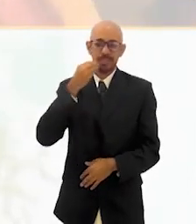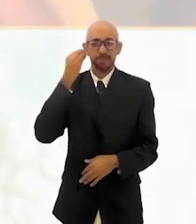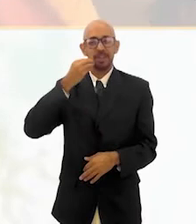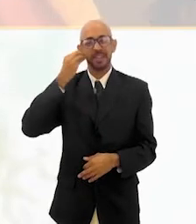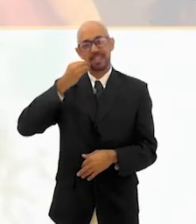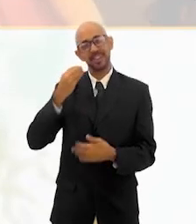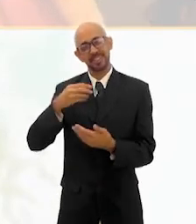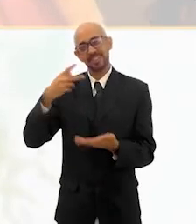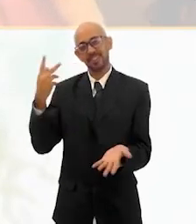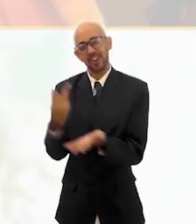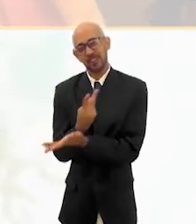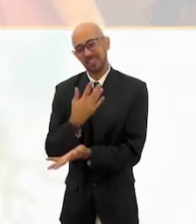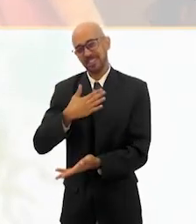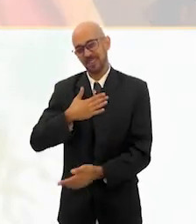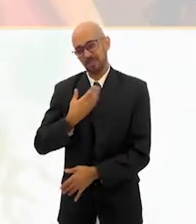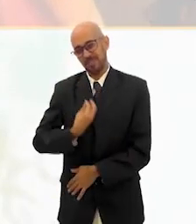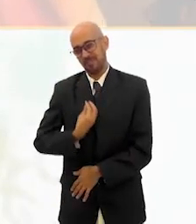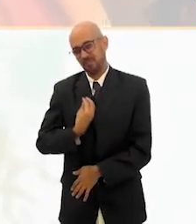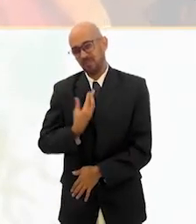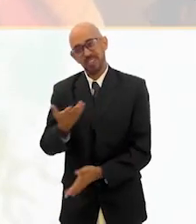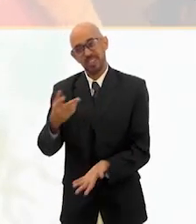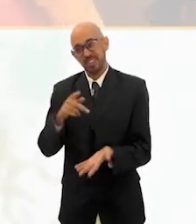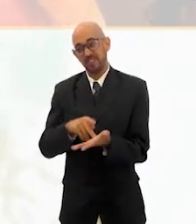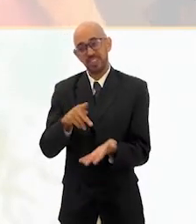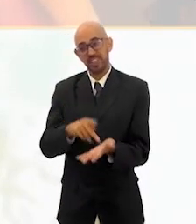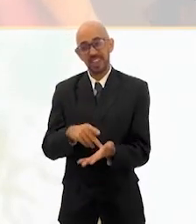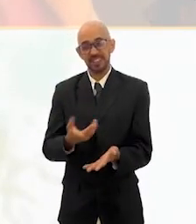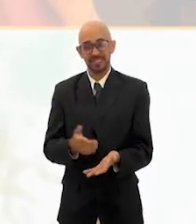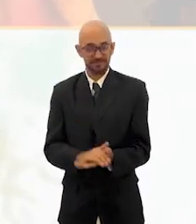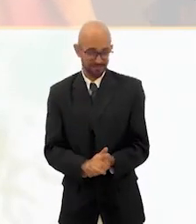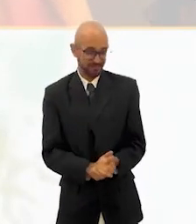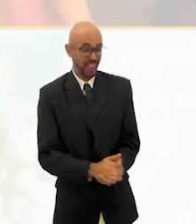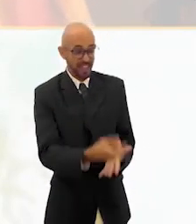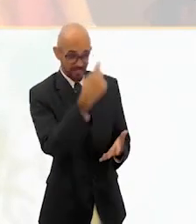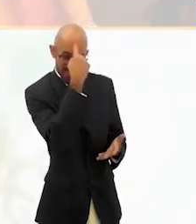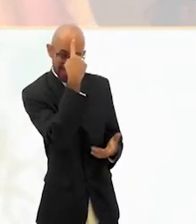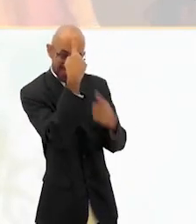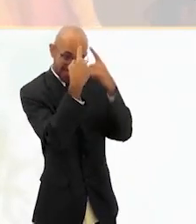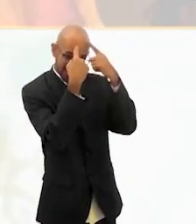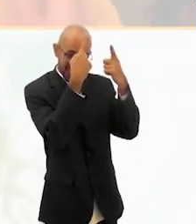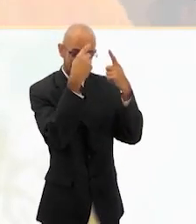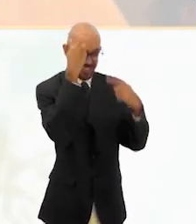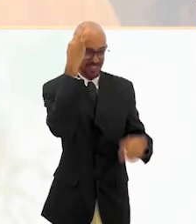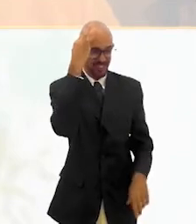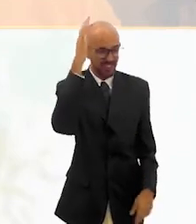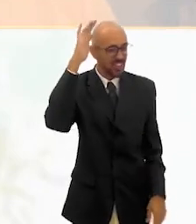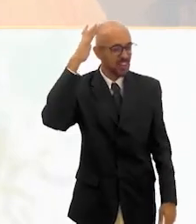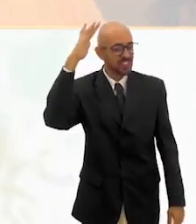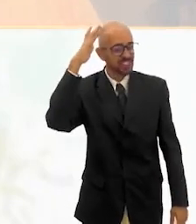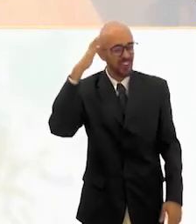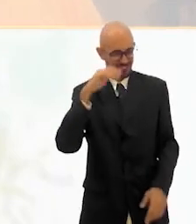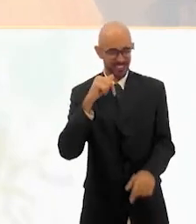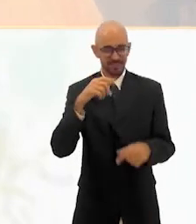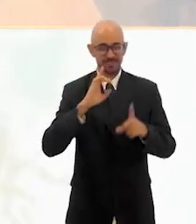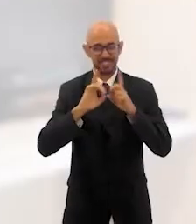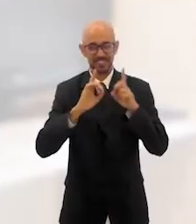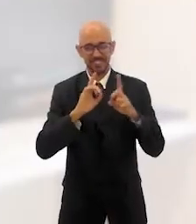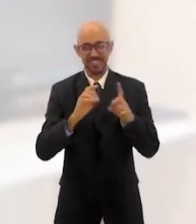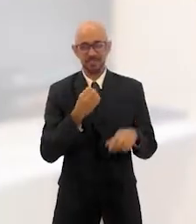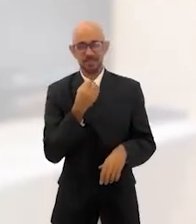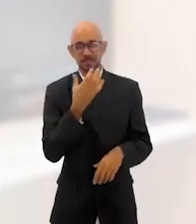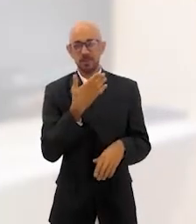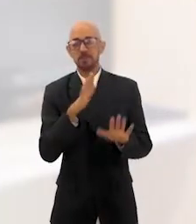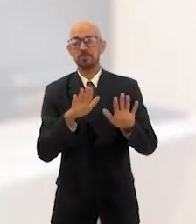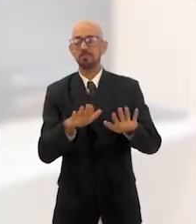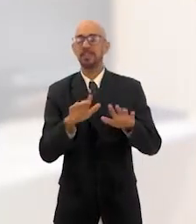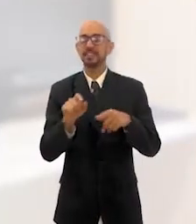várias outras situações de vida, né? De Muitas investigar. Muitas ideias filosóficas aí para Sim. discutir. Mas bora